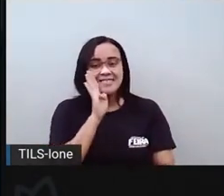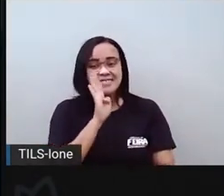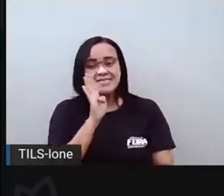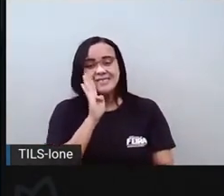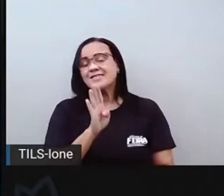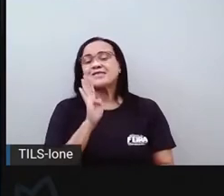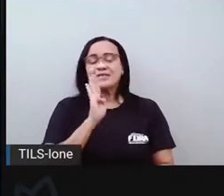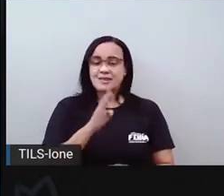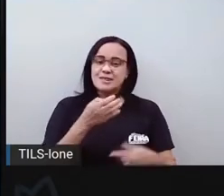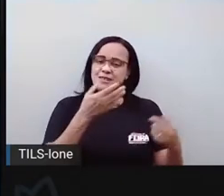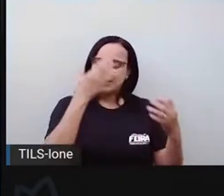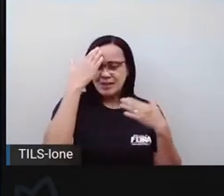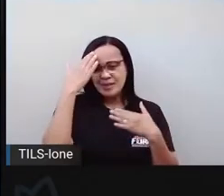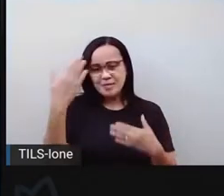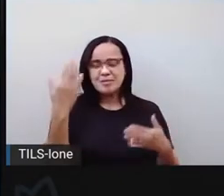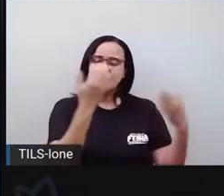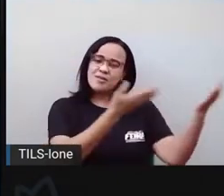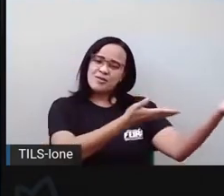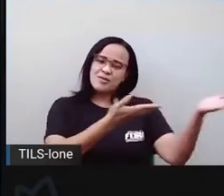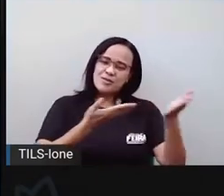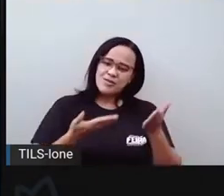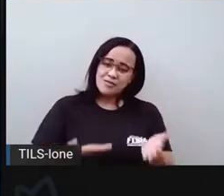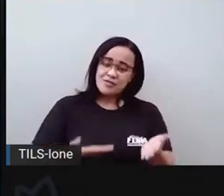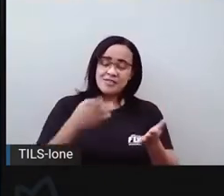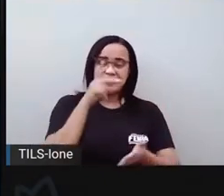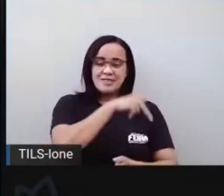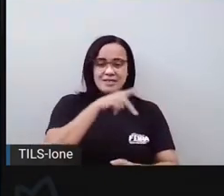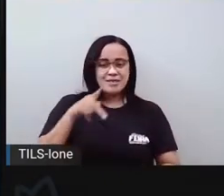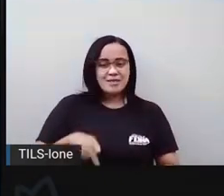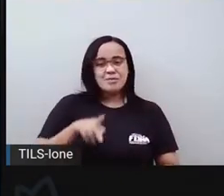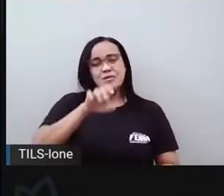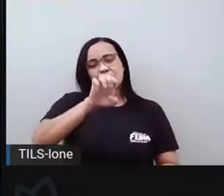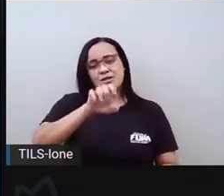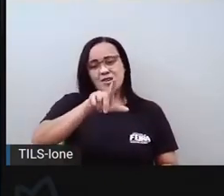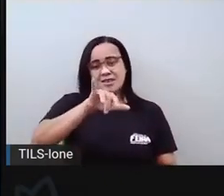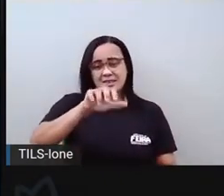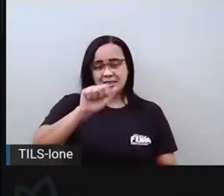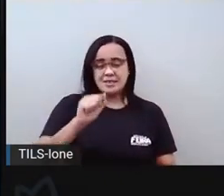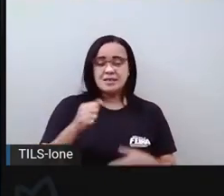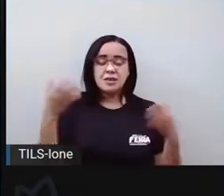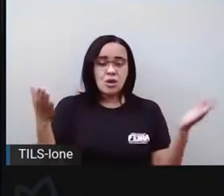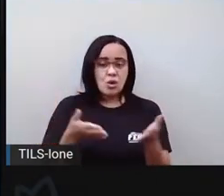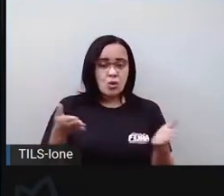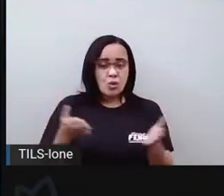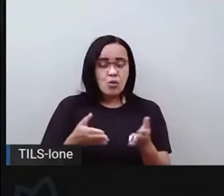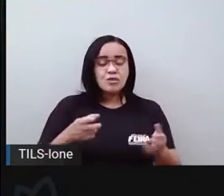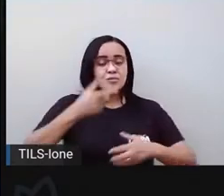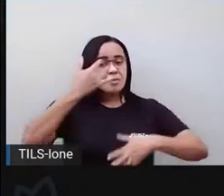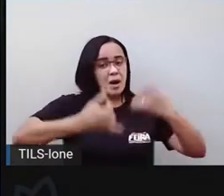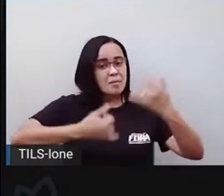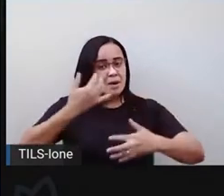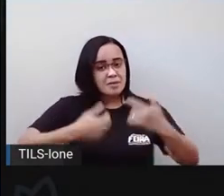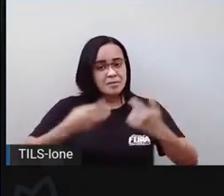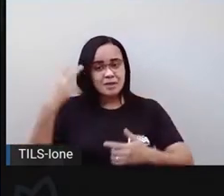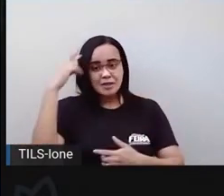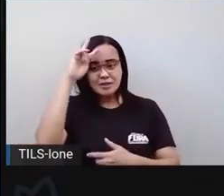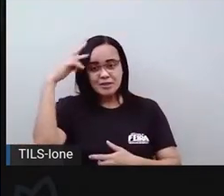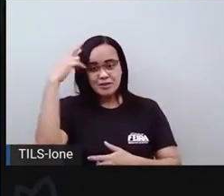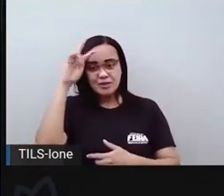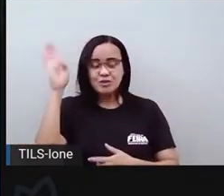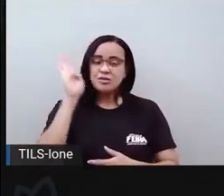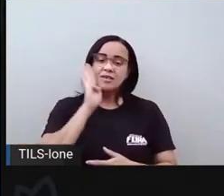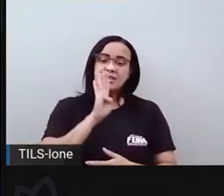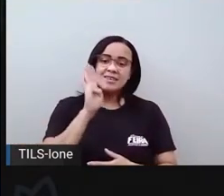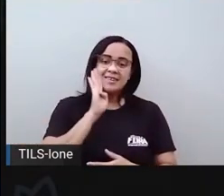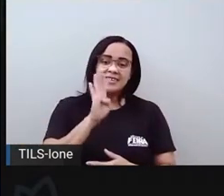pelo convite, Pró Elisa! Hoje a Teacher Deia vai contar uma história bem legal em inglês.